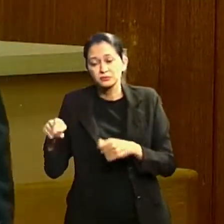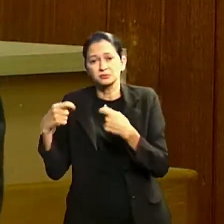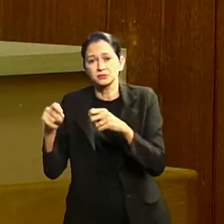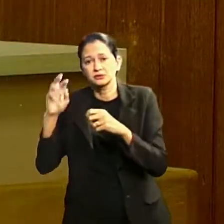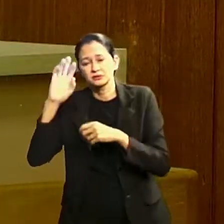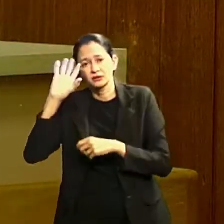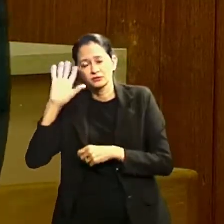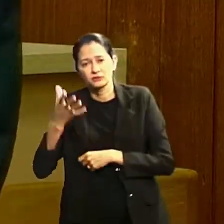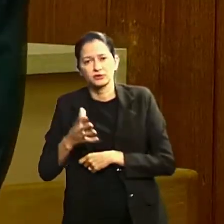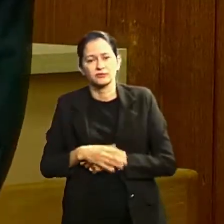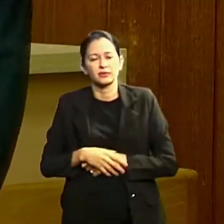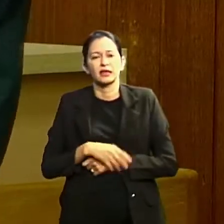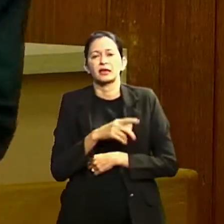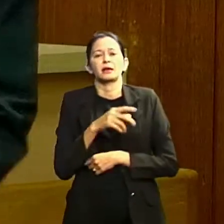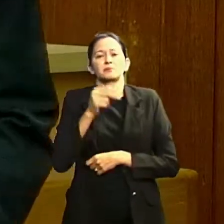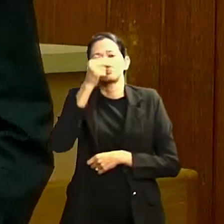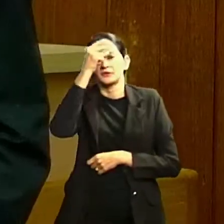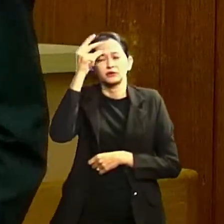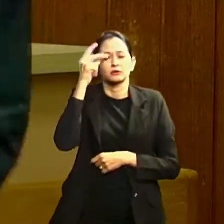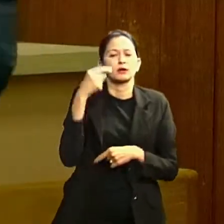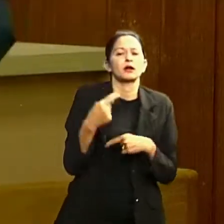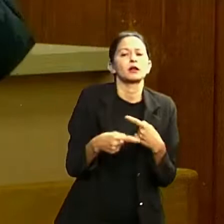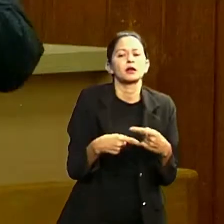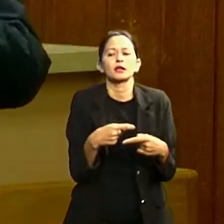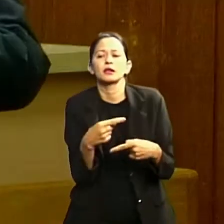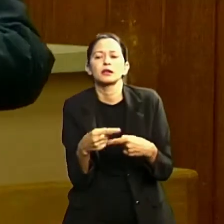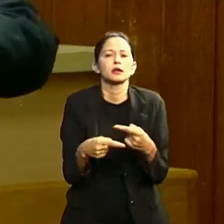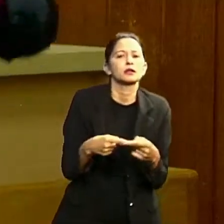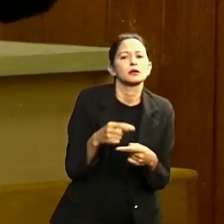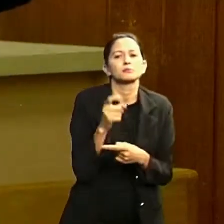mentindo e criando bagunça para quê?